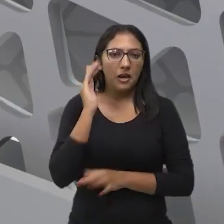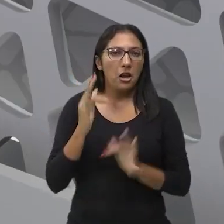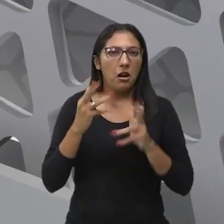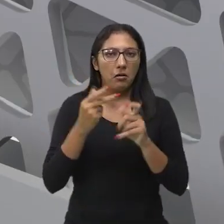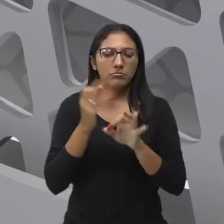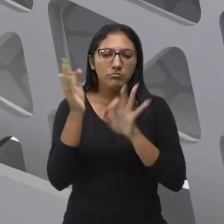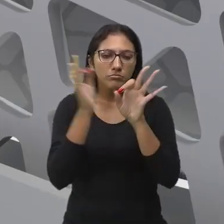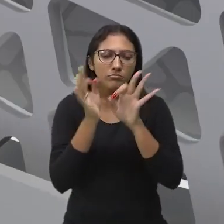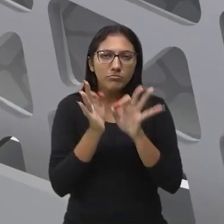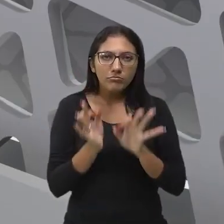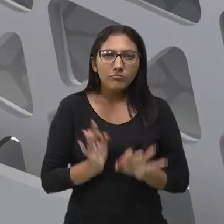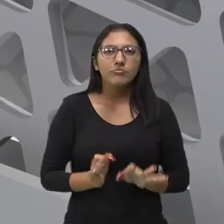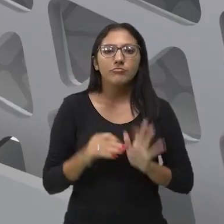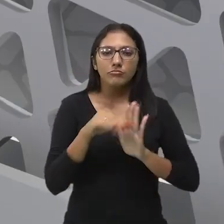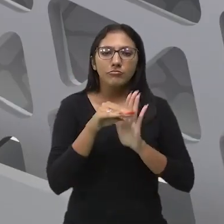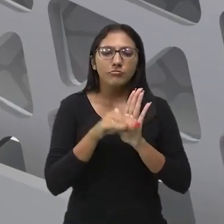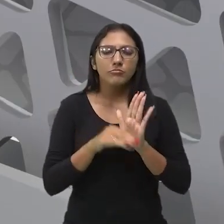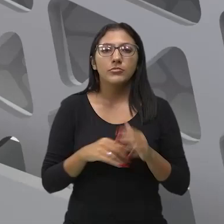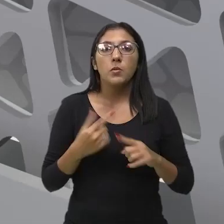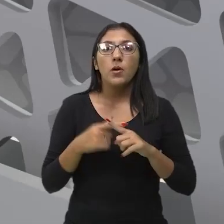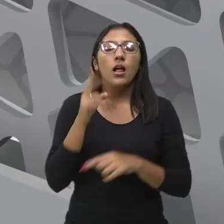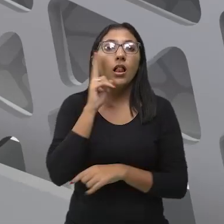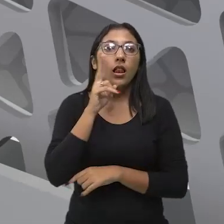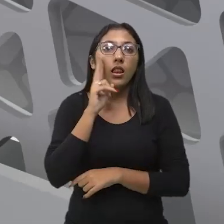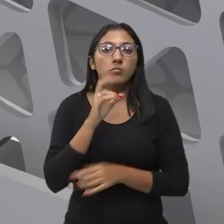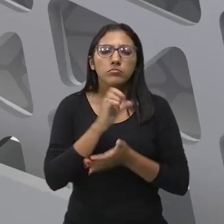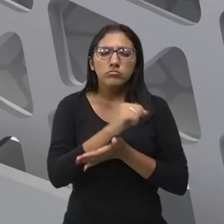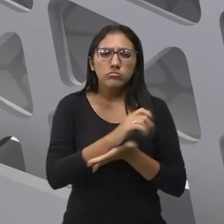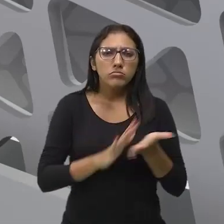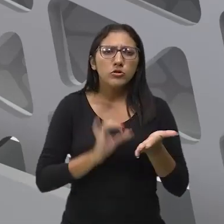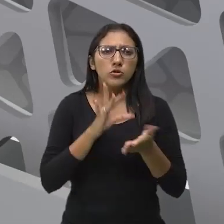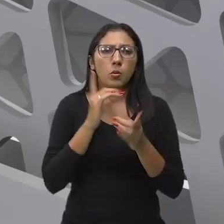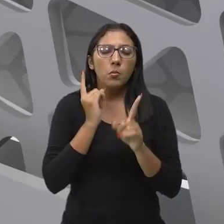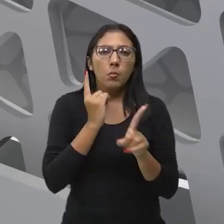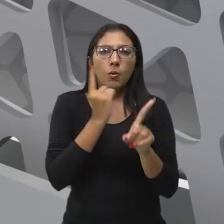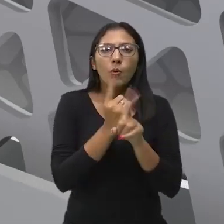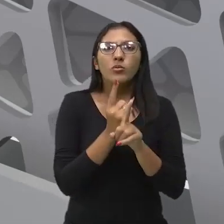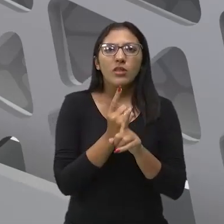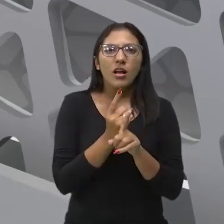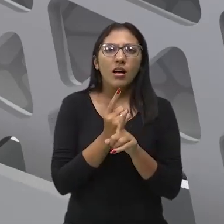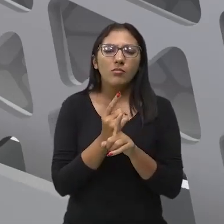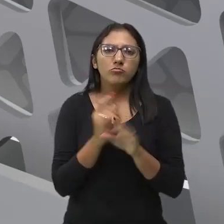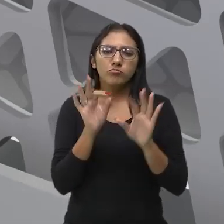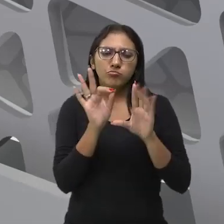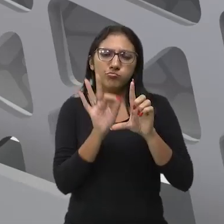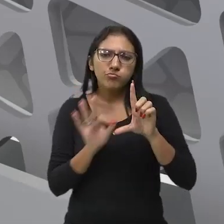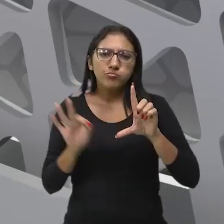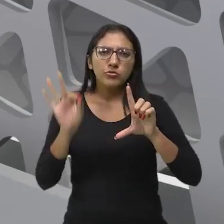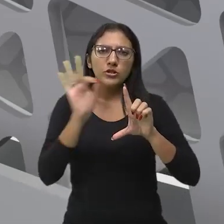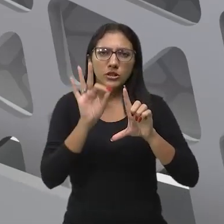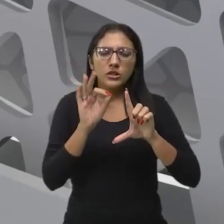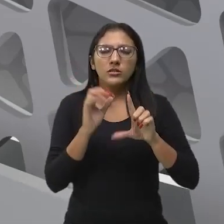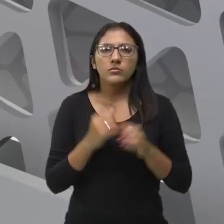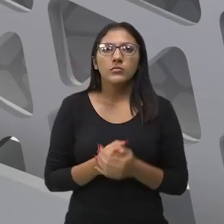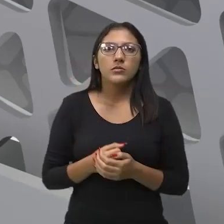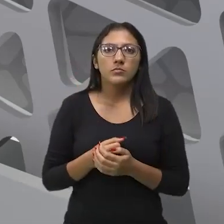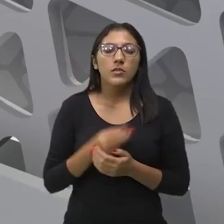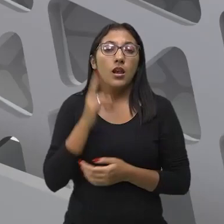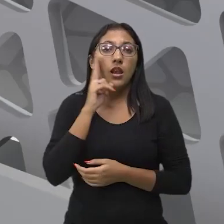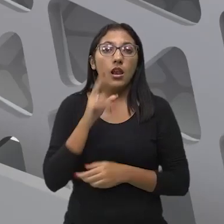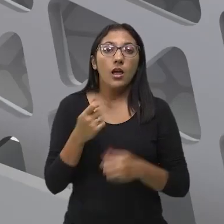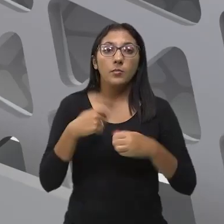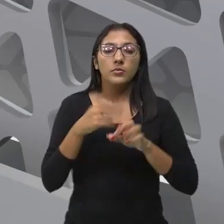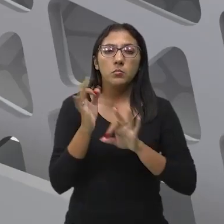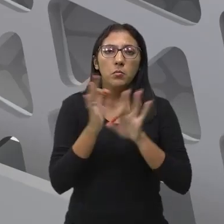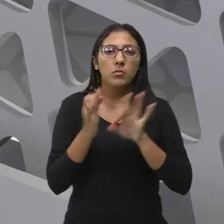questão não queria somente que a gente determinasse o comprimento da circunferência. A questão queria que a gente determinasse quantas voltas deu, tá bom?